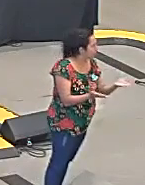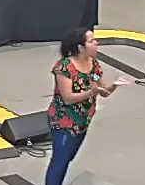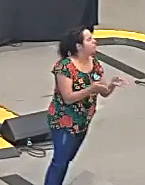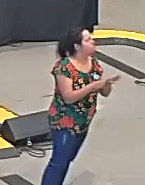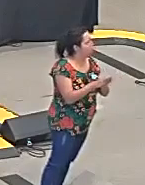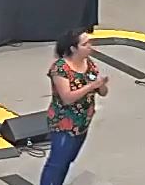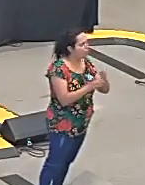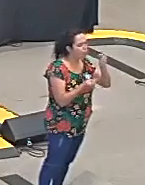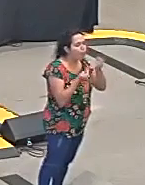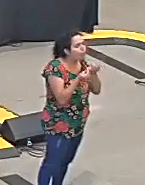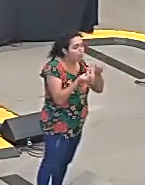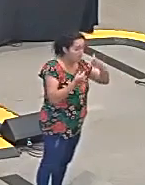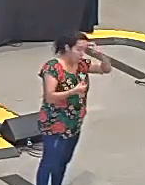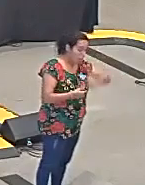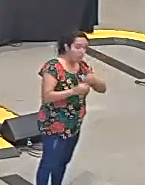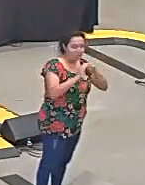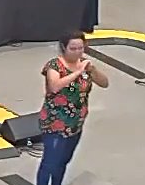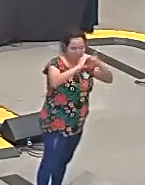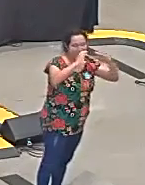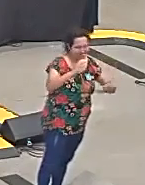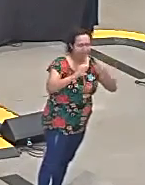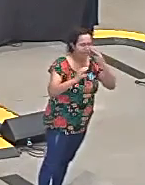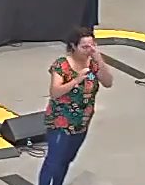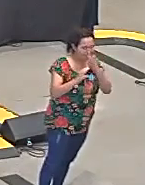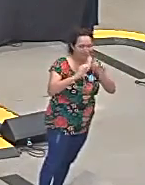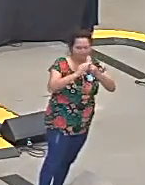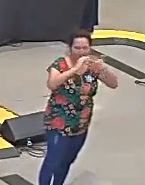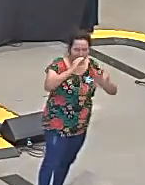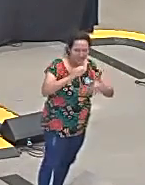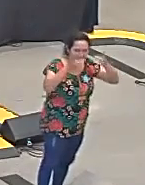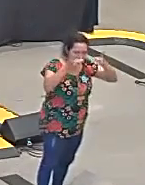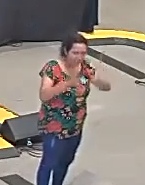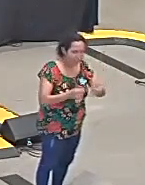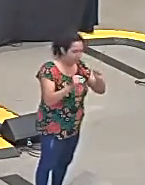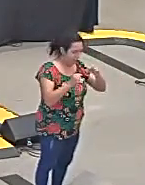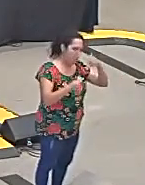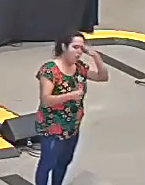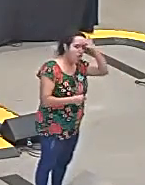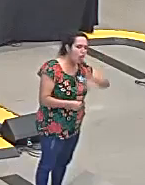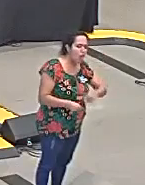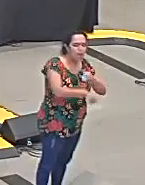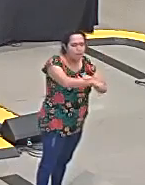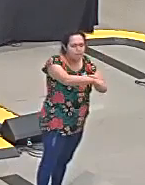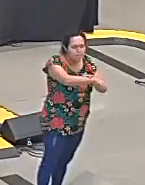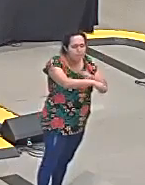sabemos da nossa responsabilidade social. Ah, desculpa, eu esqueci de me